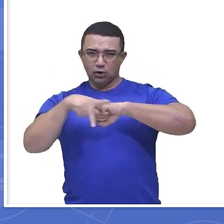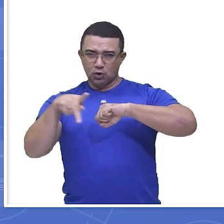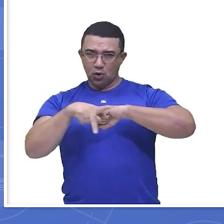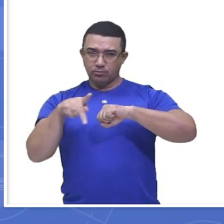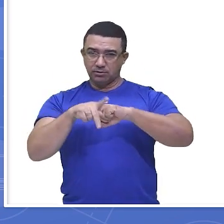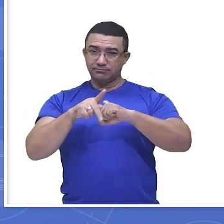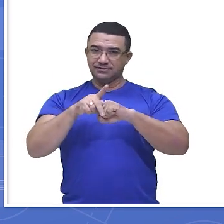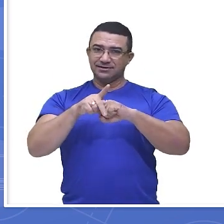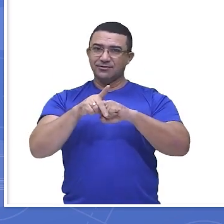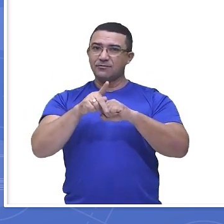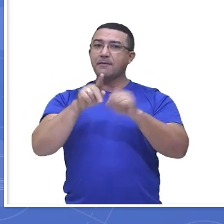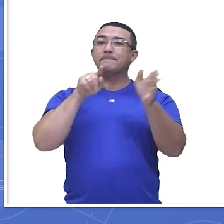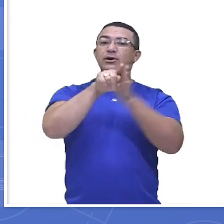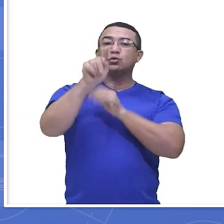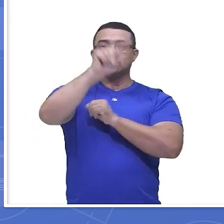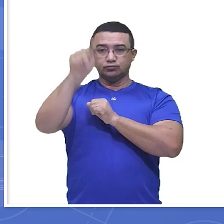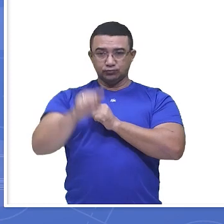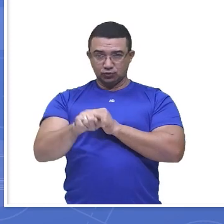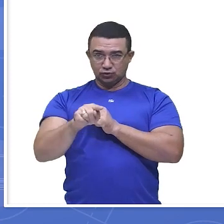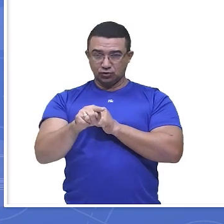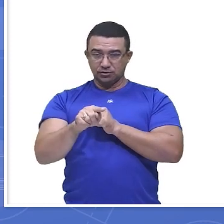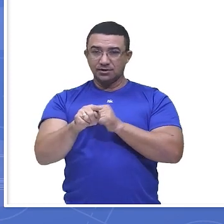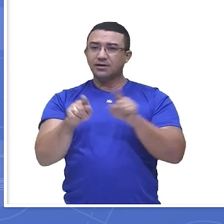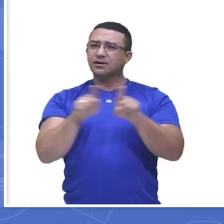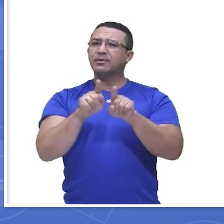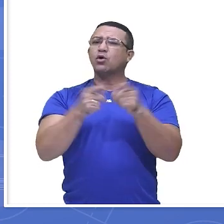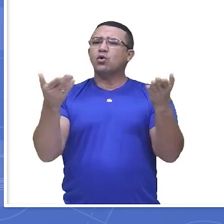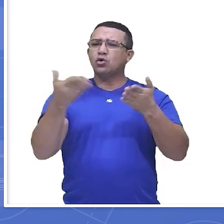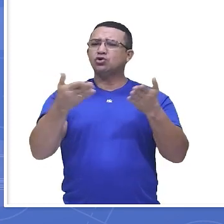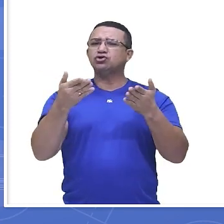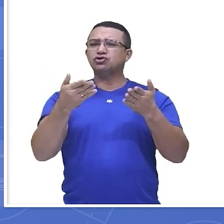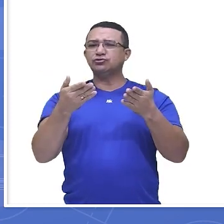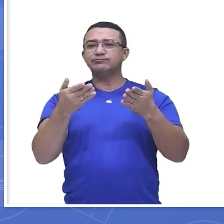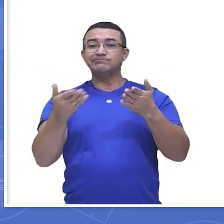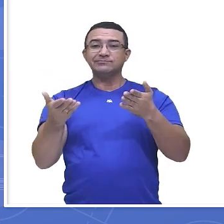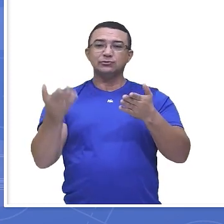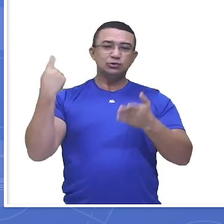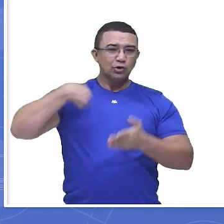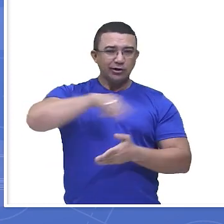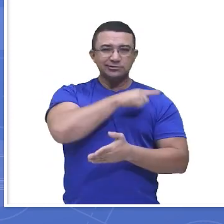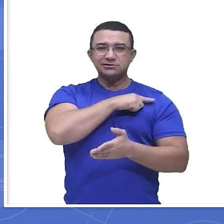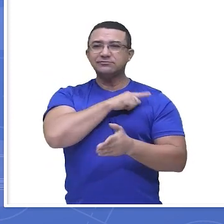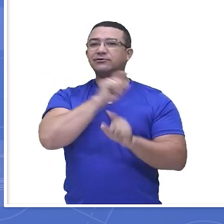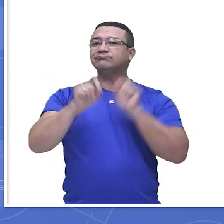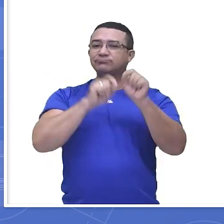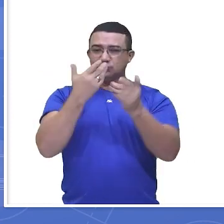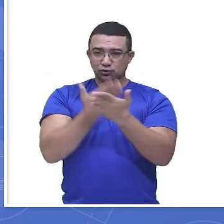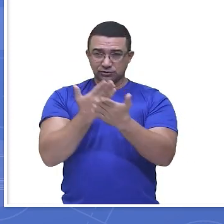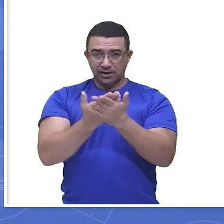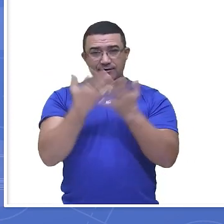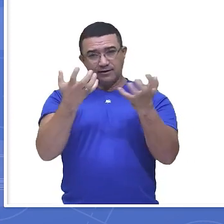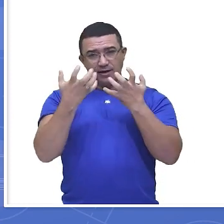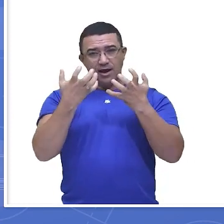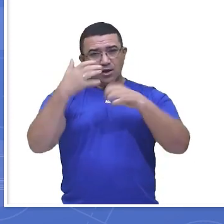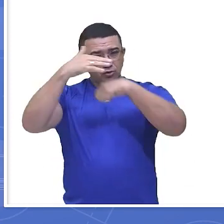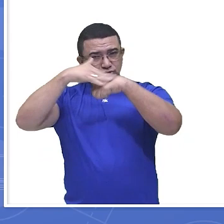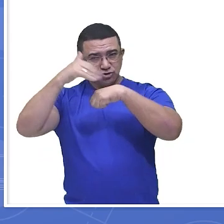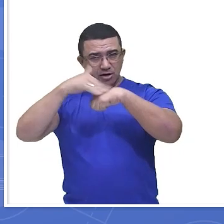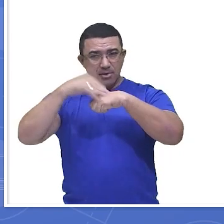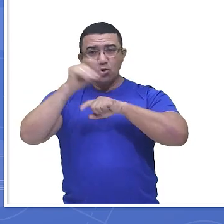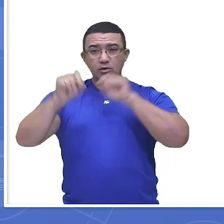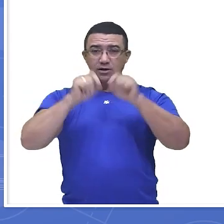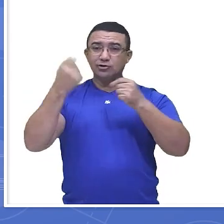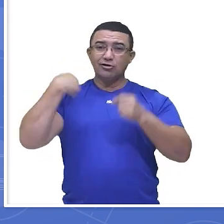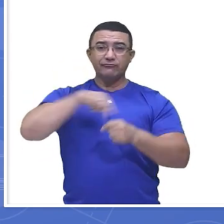usted. É isso que hoje nós vamos adentrar e vamos entender melhor. E gostaria de convidá-los aqui para que víssemos